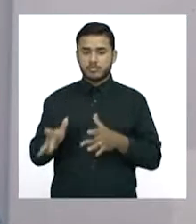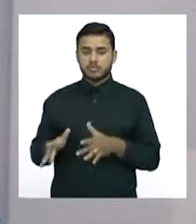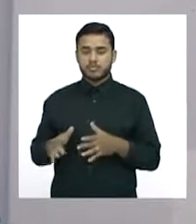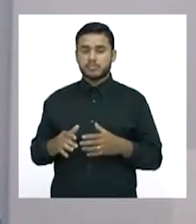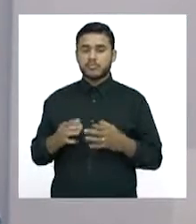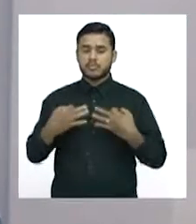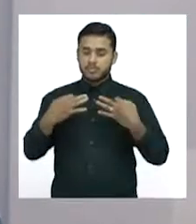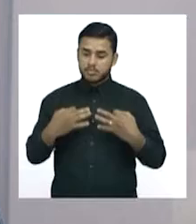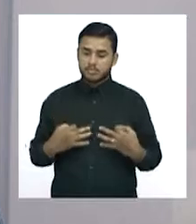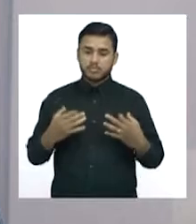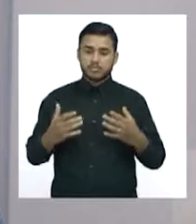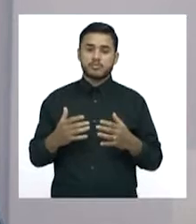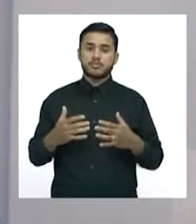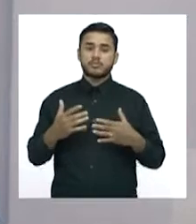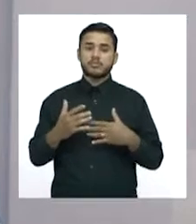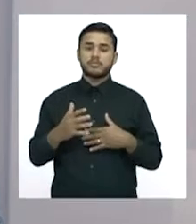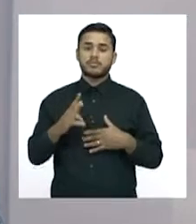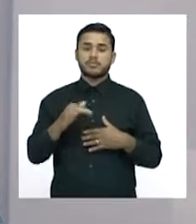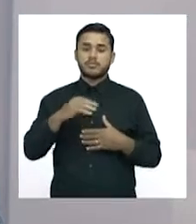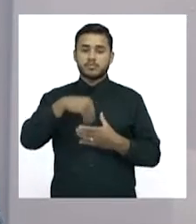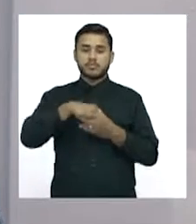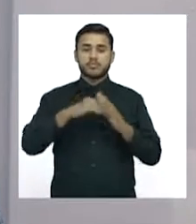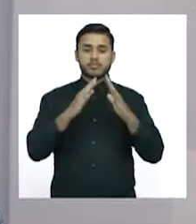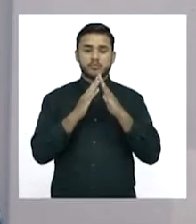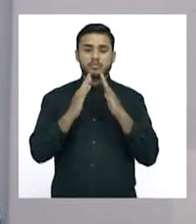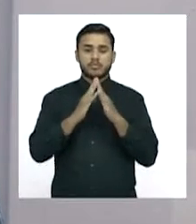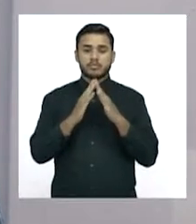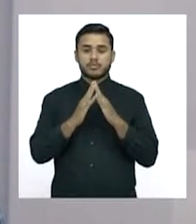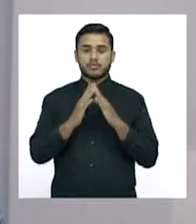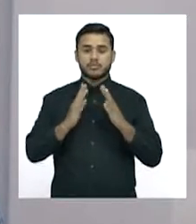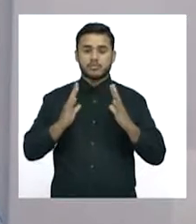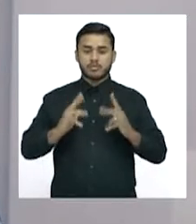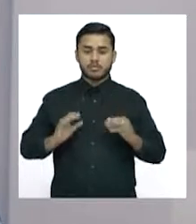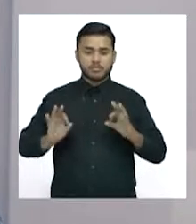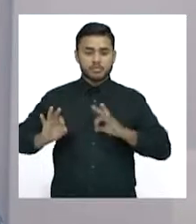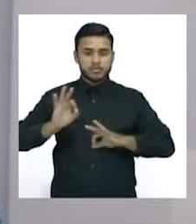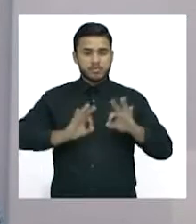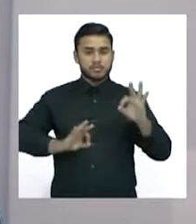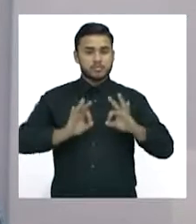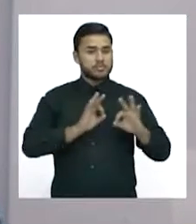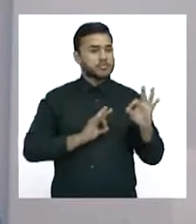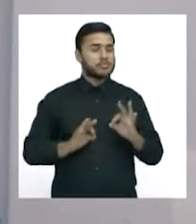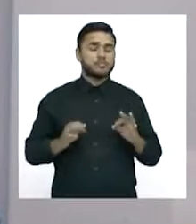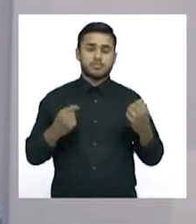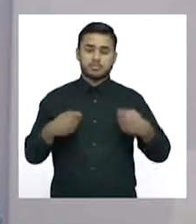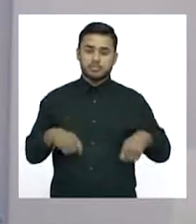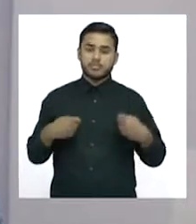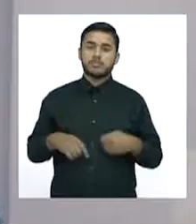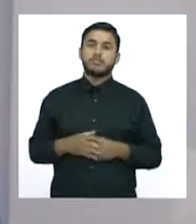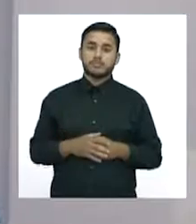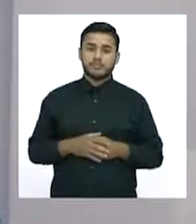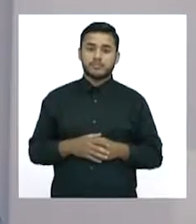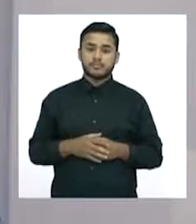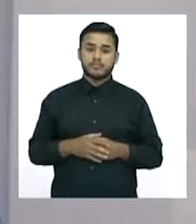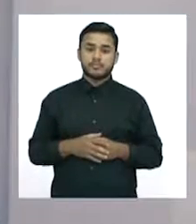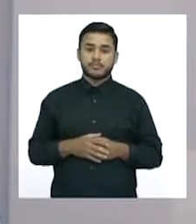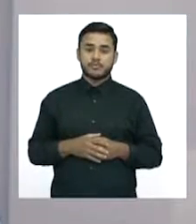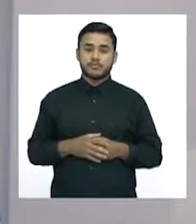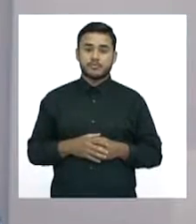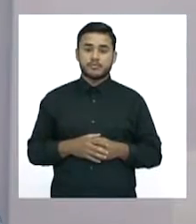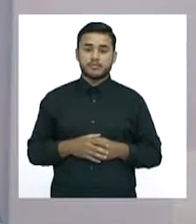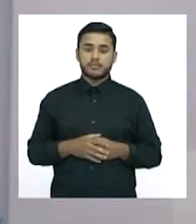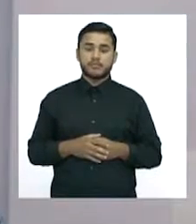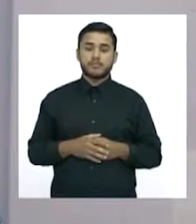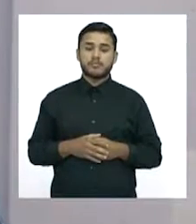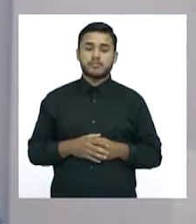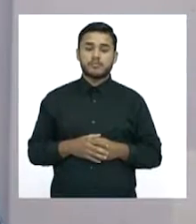dia de coleta certo, de preferência dentro de casa, maior limpeza possível. Água, muitas vezes ela não vem porque a